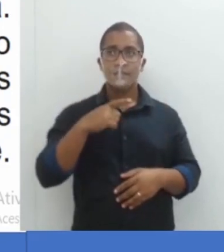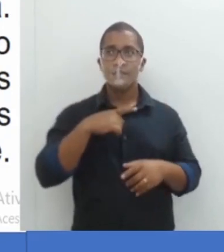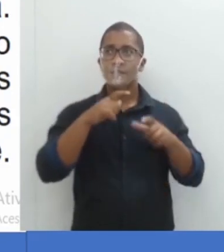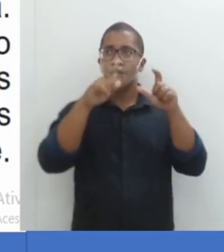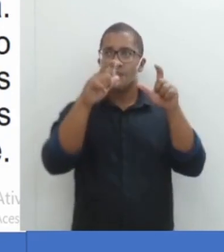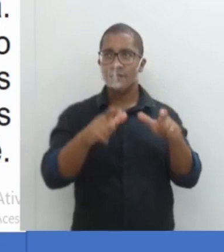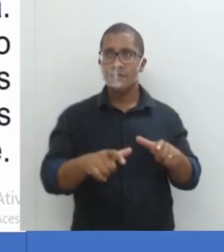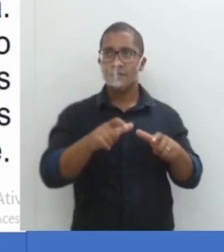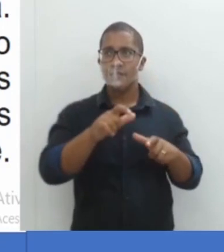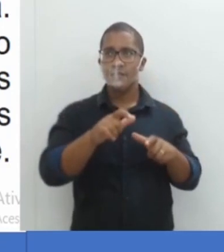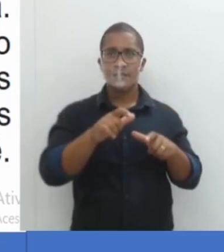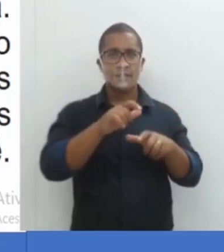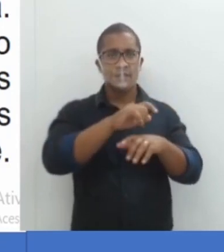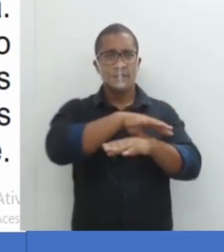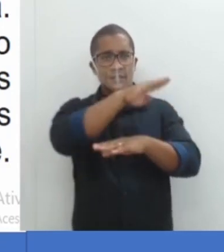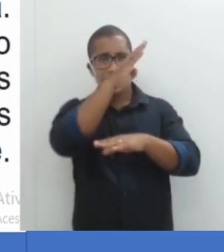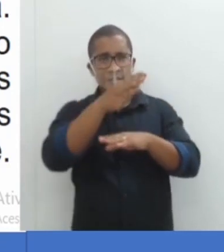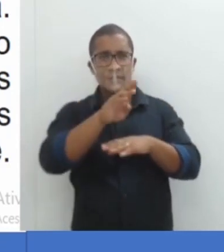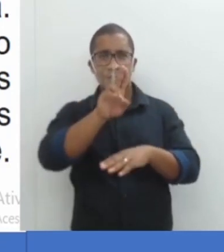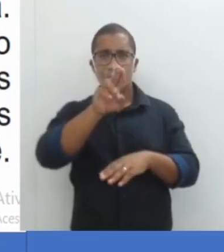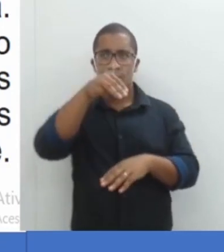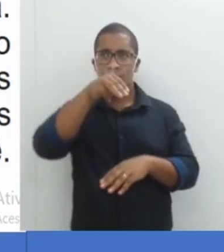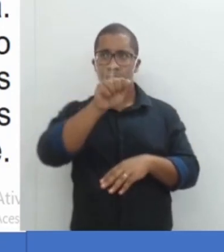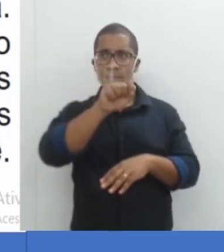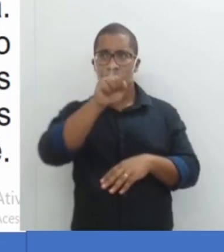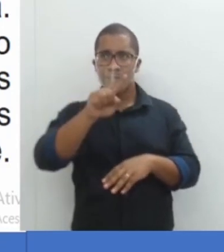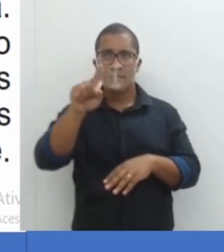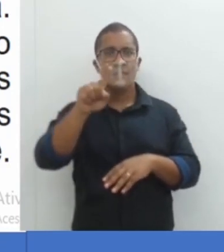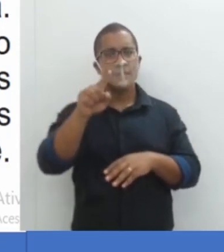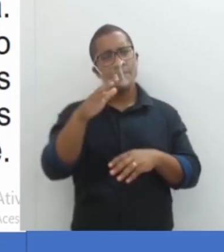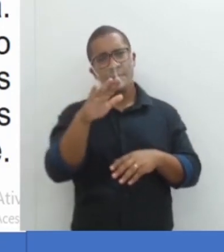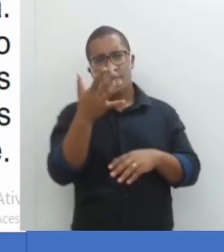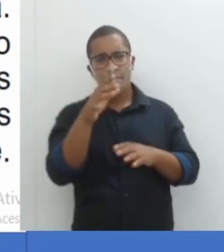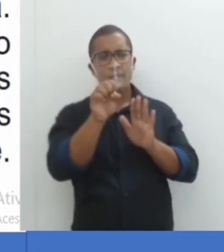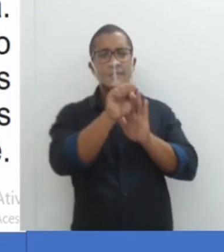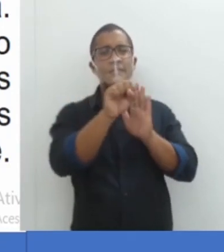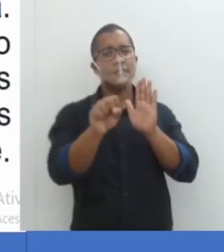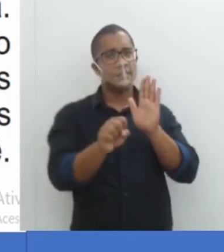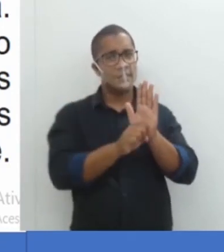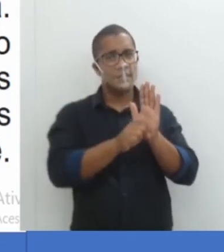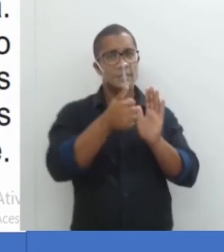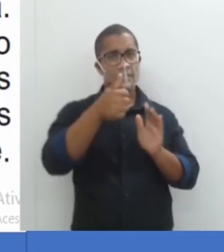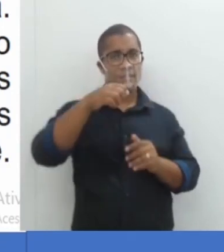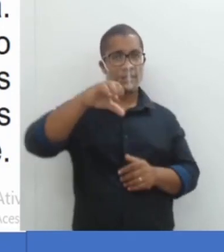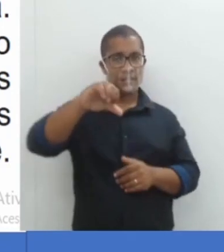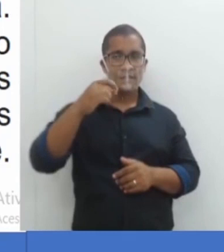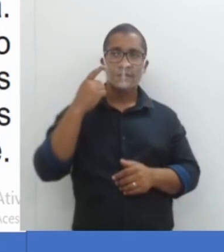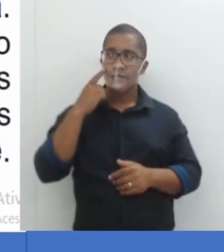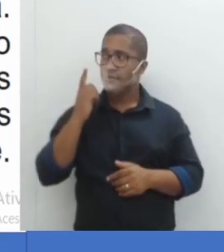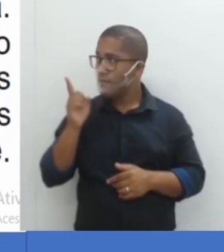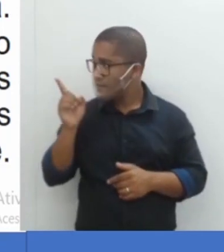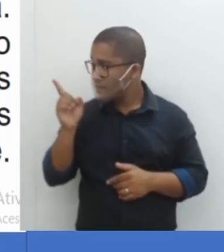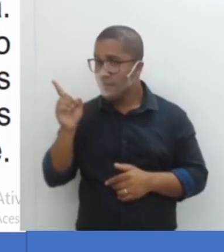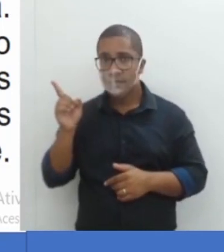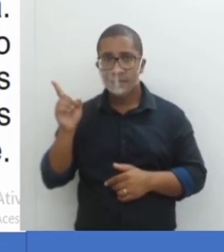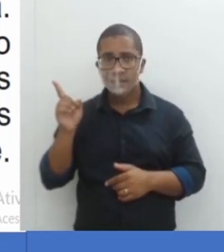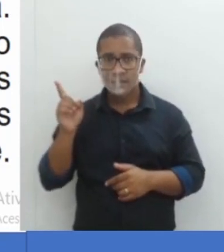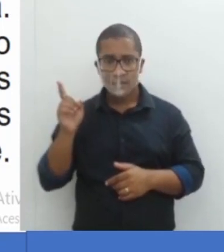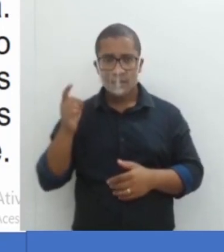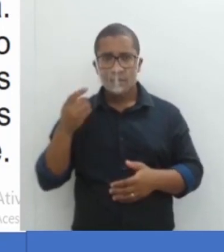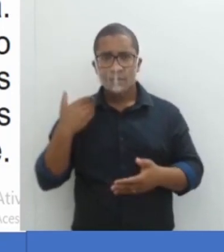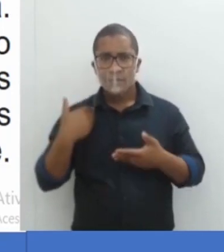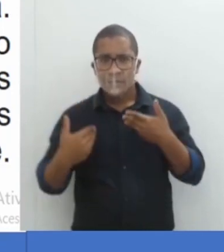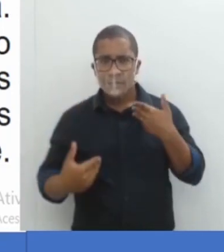Umã data provavelmente do século XIX. Seus traços físicos indicam